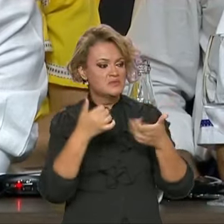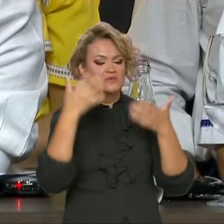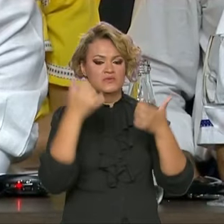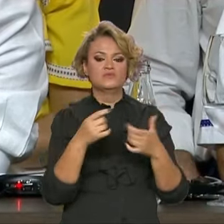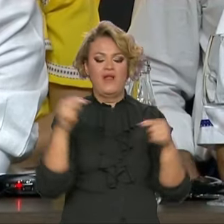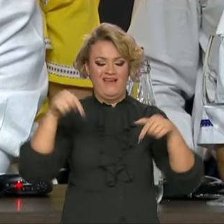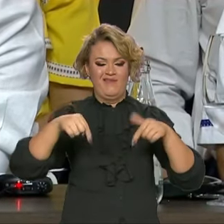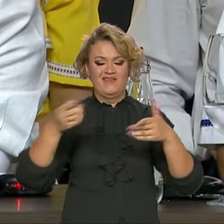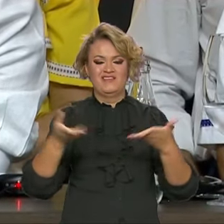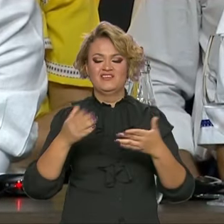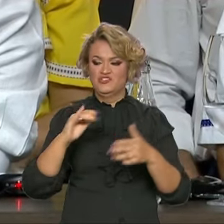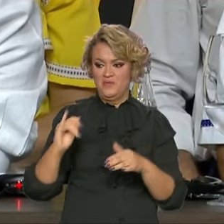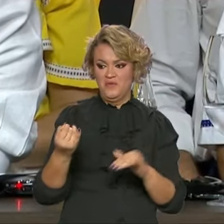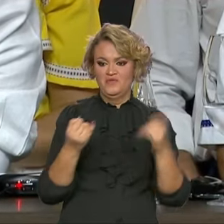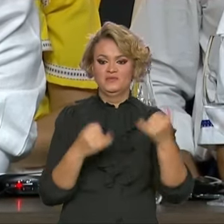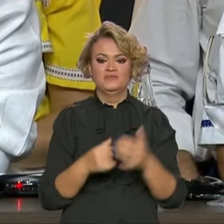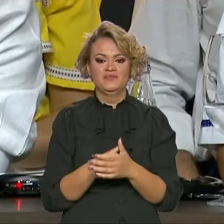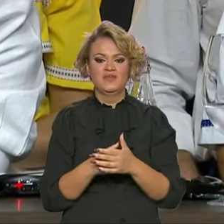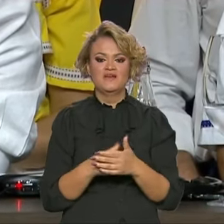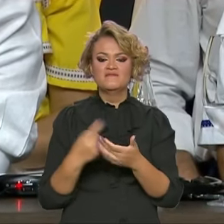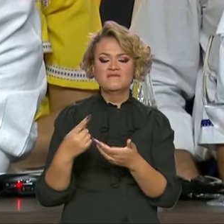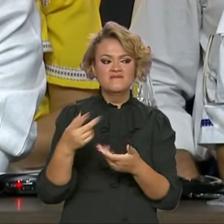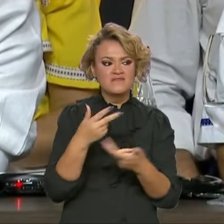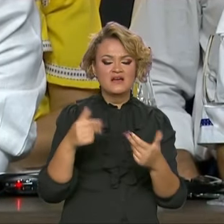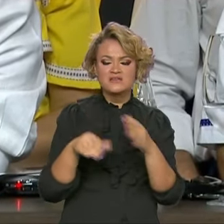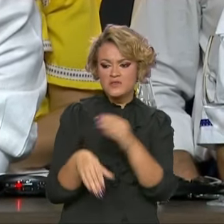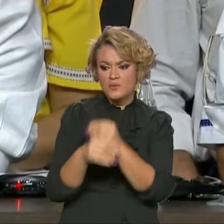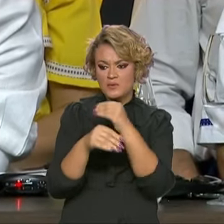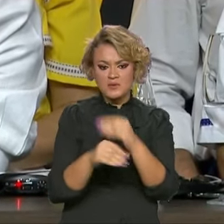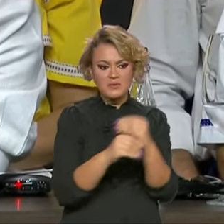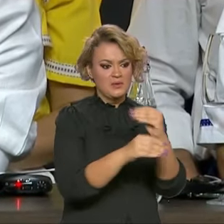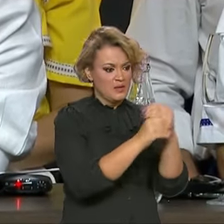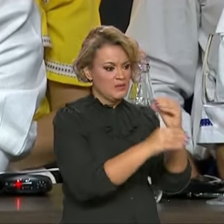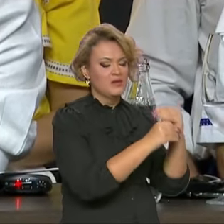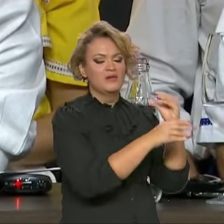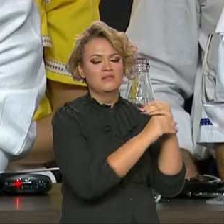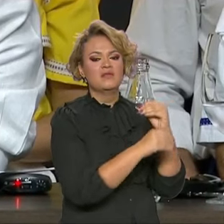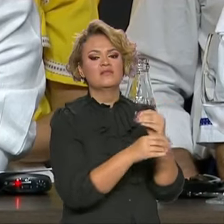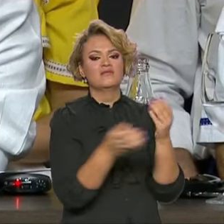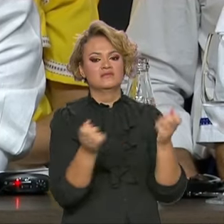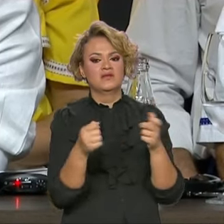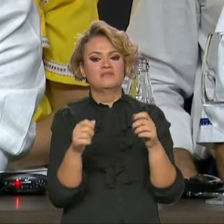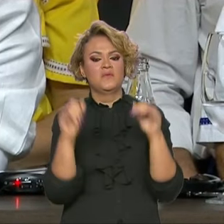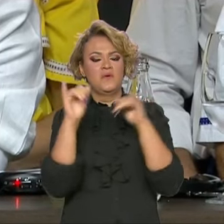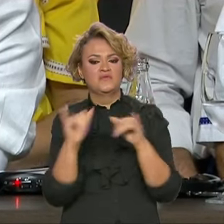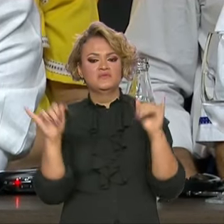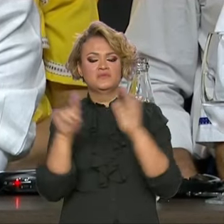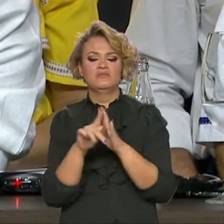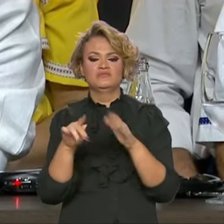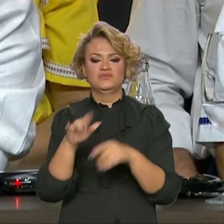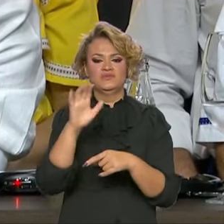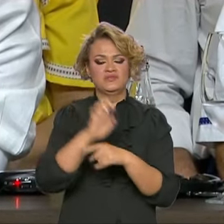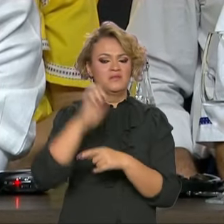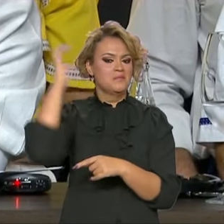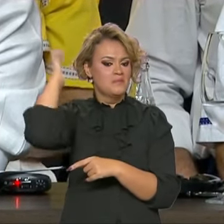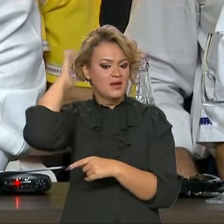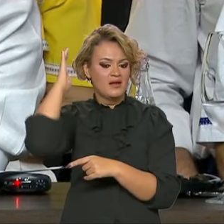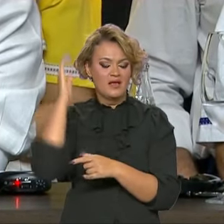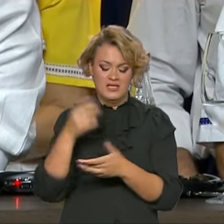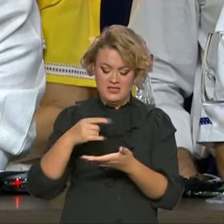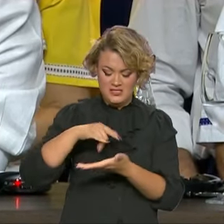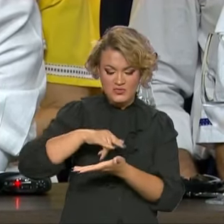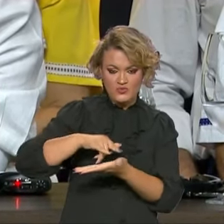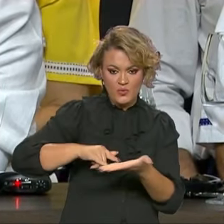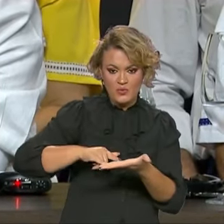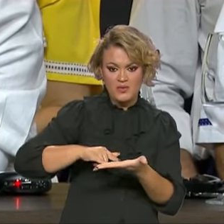Belém. Todos esses múltiplos aportes dão corpo e alma à Declaração de Belém, documento negociado entre